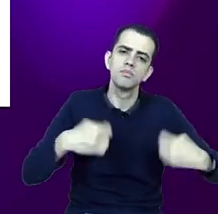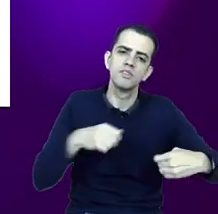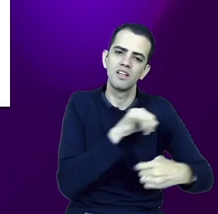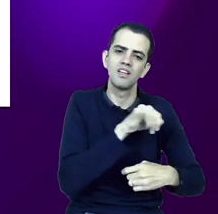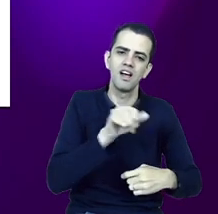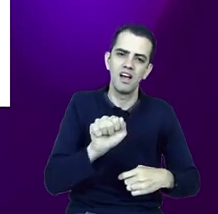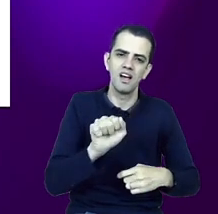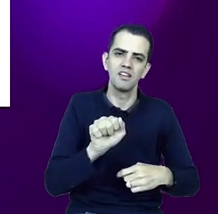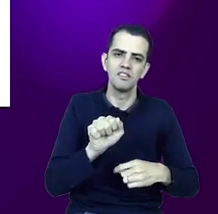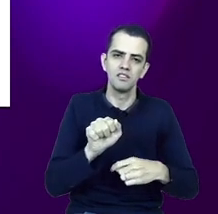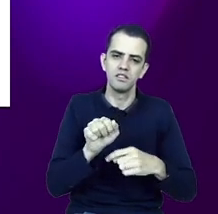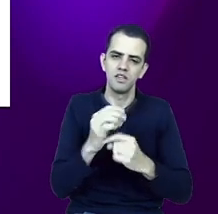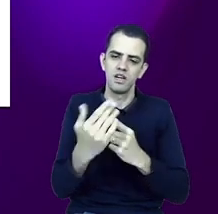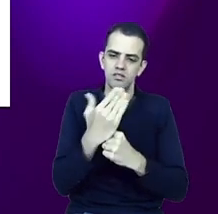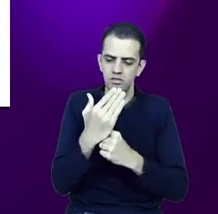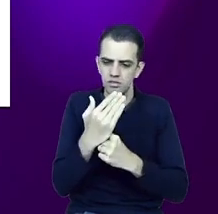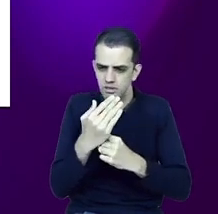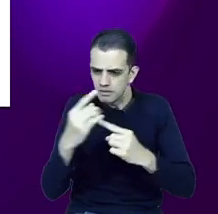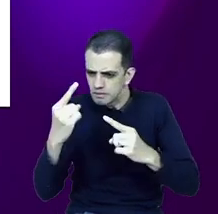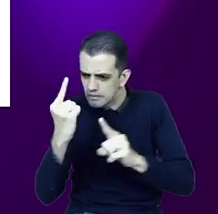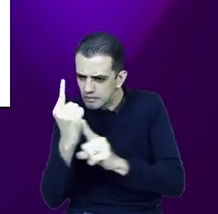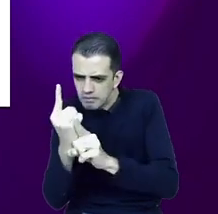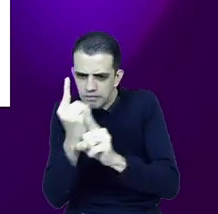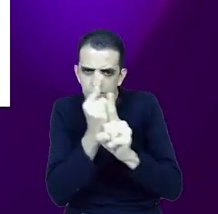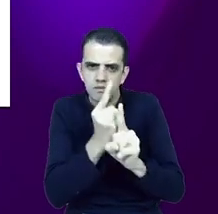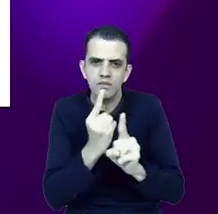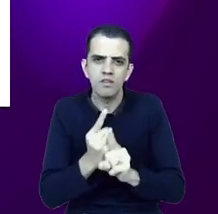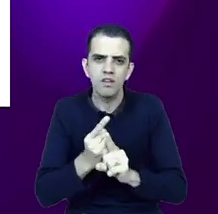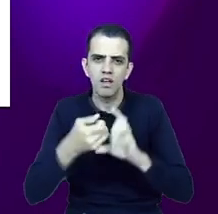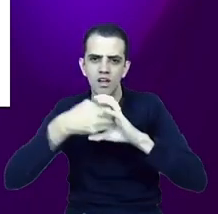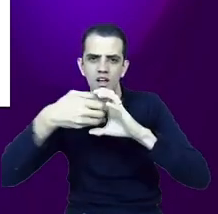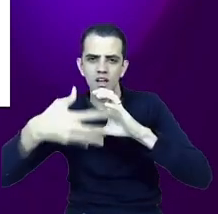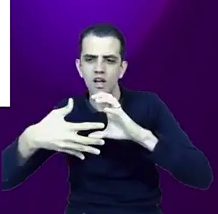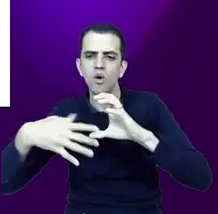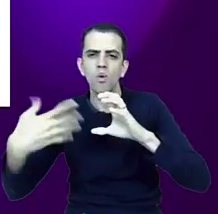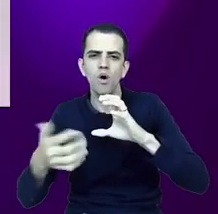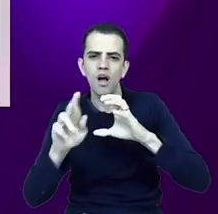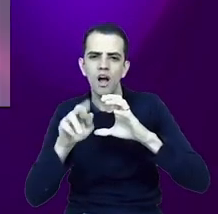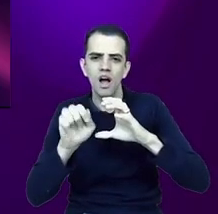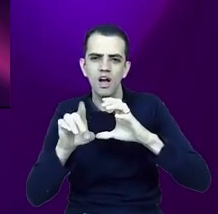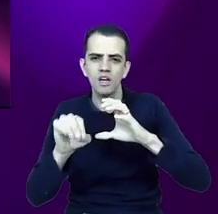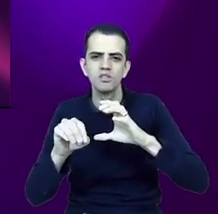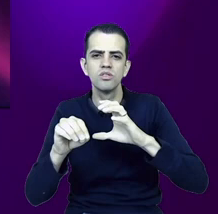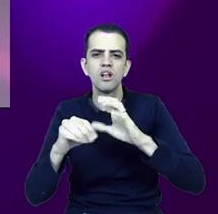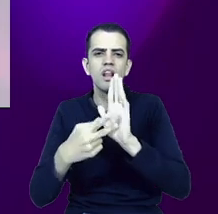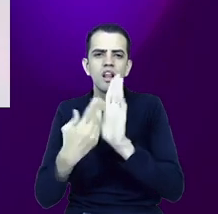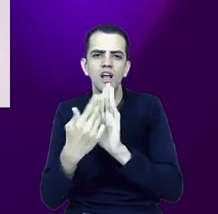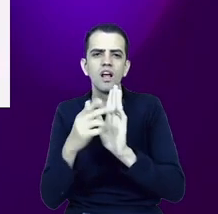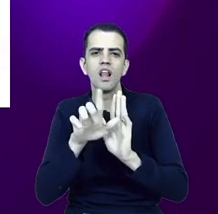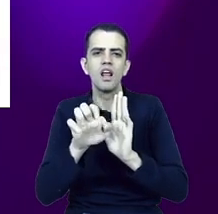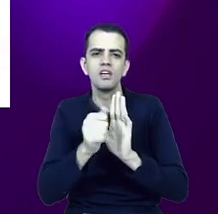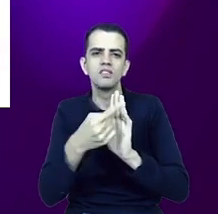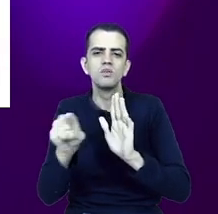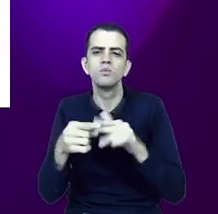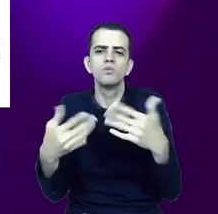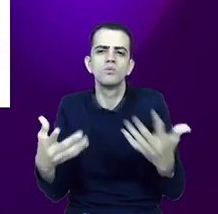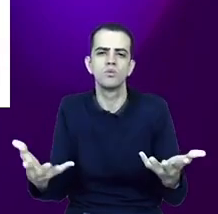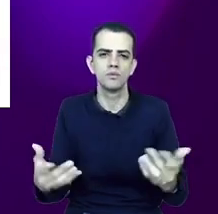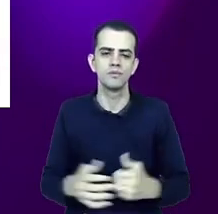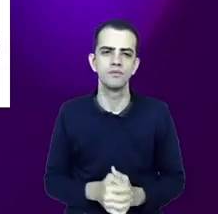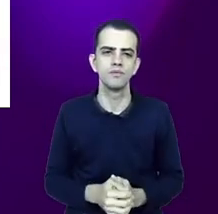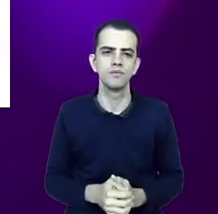para conseguir definir melhores caracterizações radiológicas das lesões. Um exemplo disso, olha